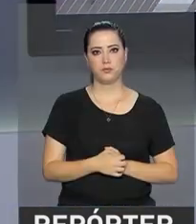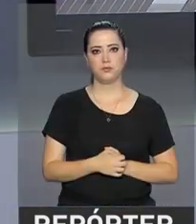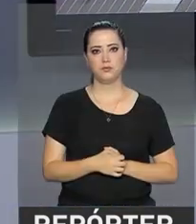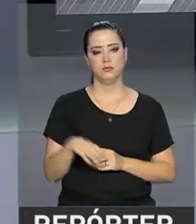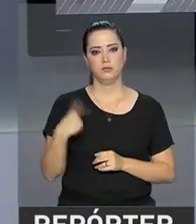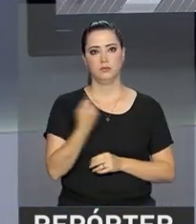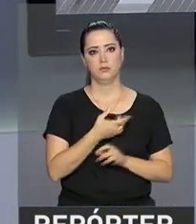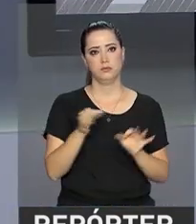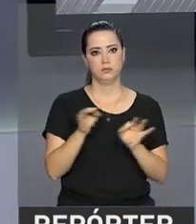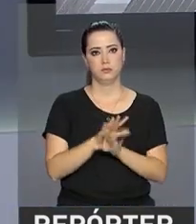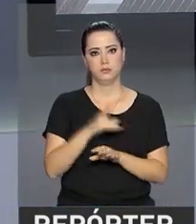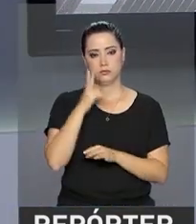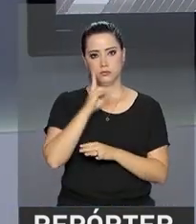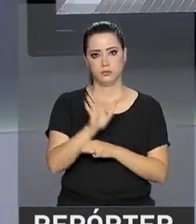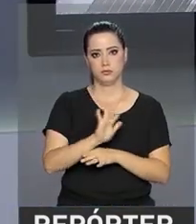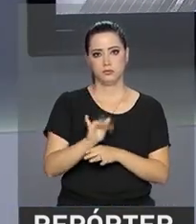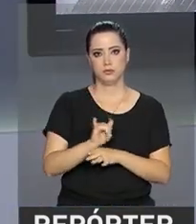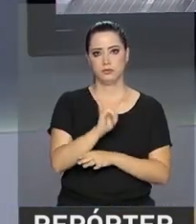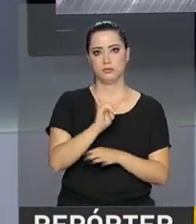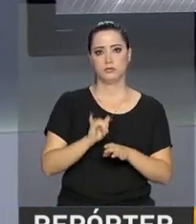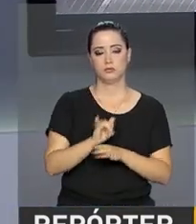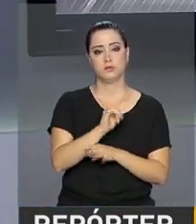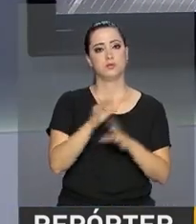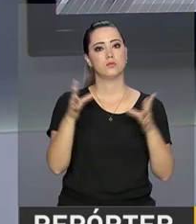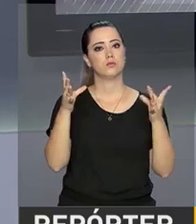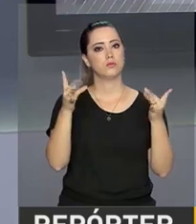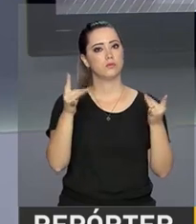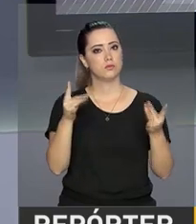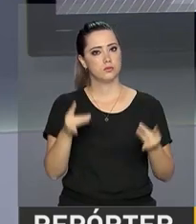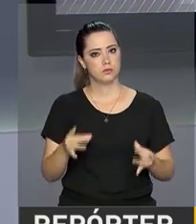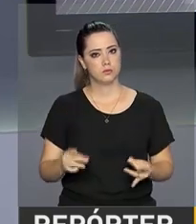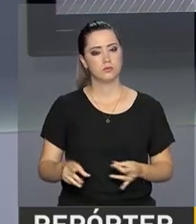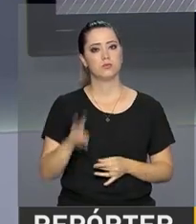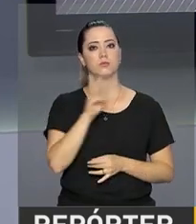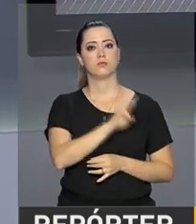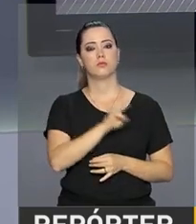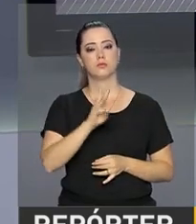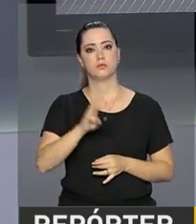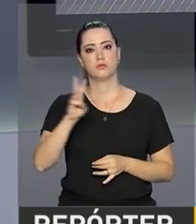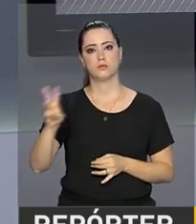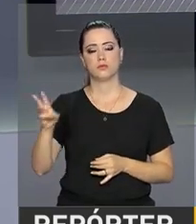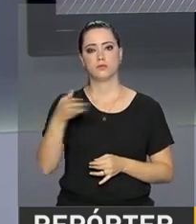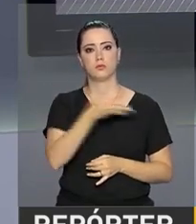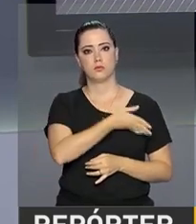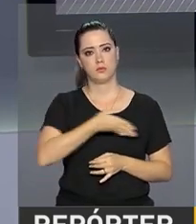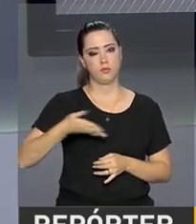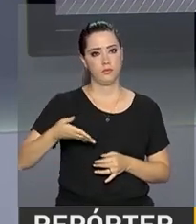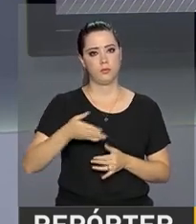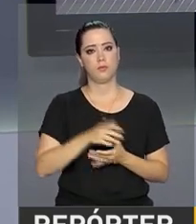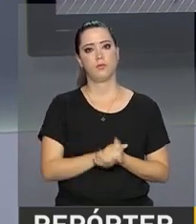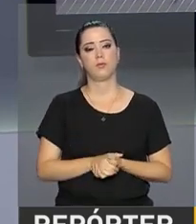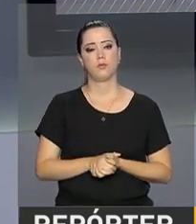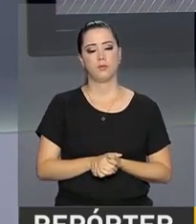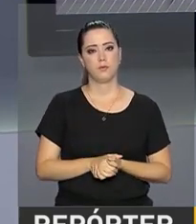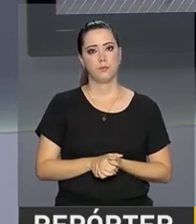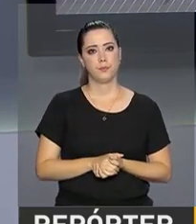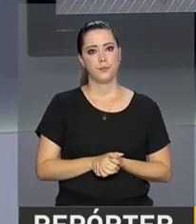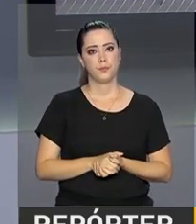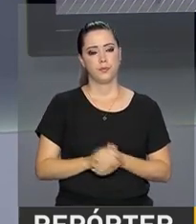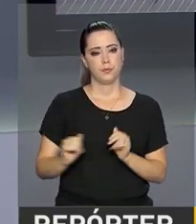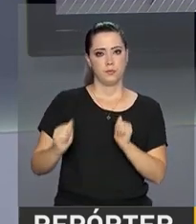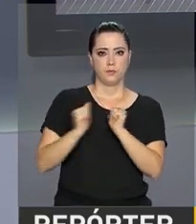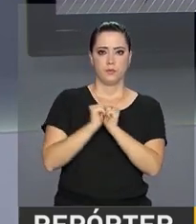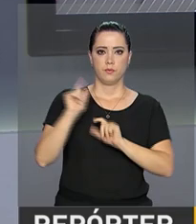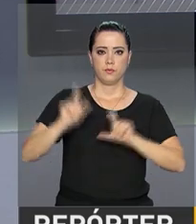Nós ficamos por aqui. Você pode rever as reportagens no YouTube e toda a nossa programação também está na página da NBR na internet.